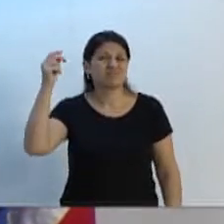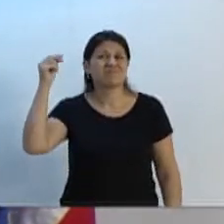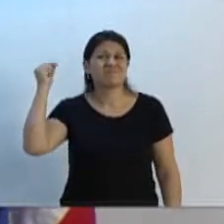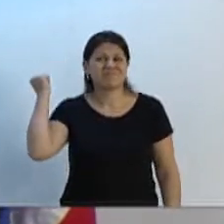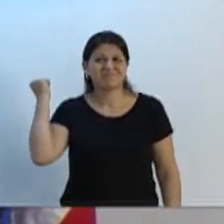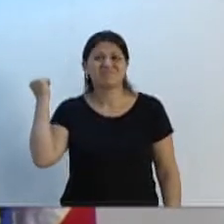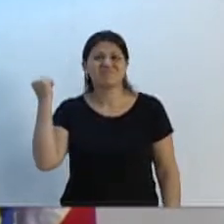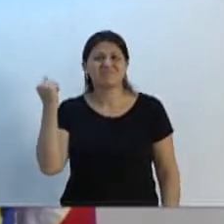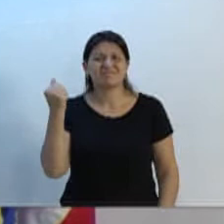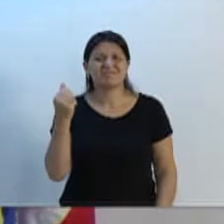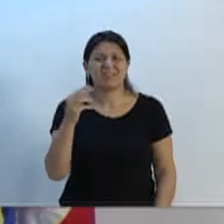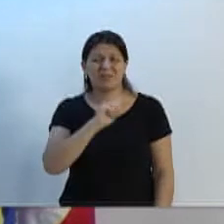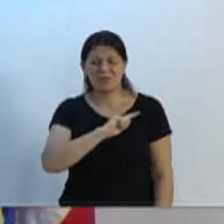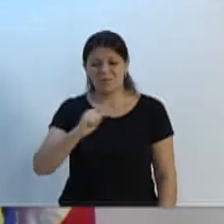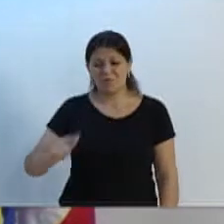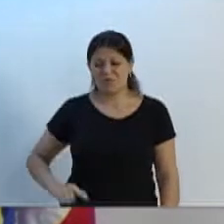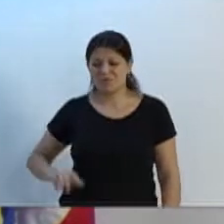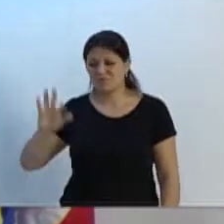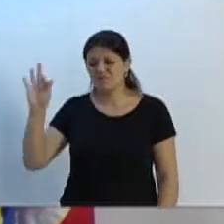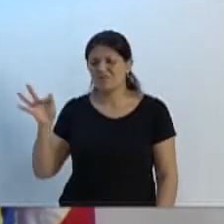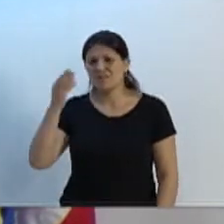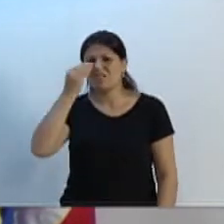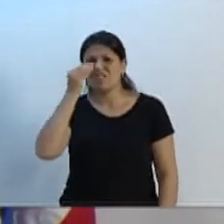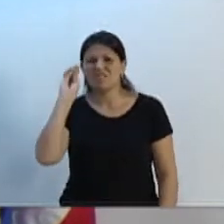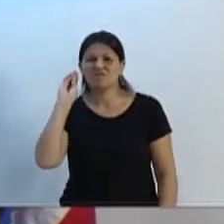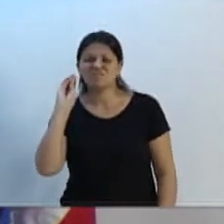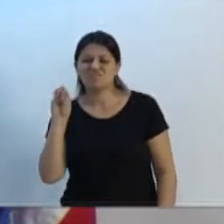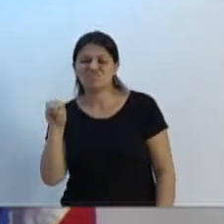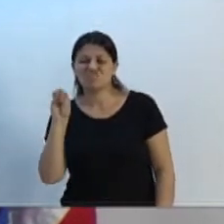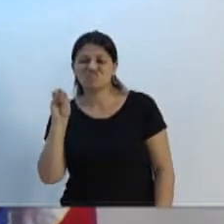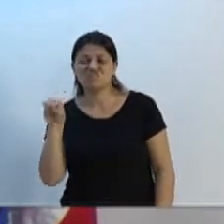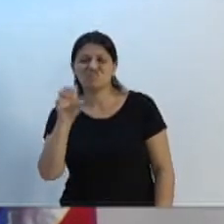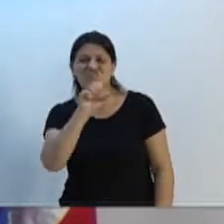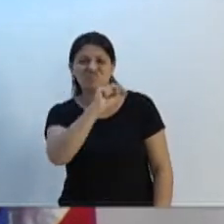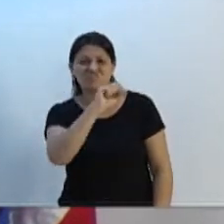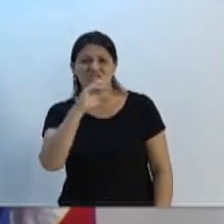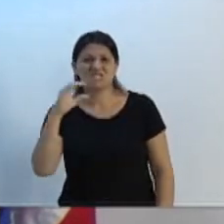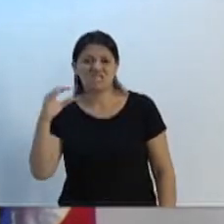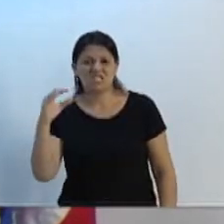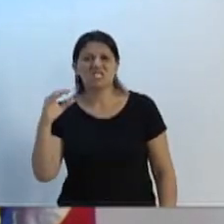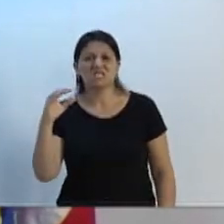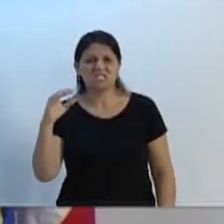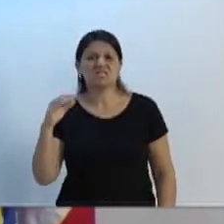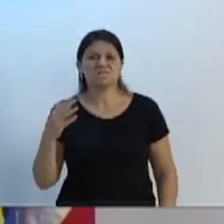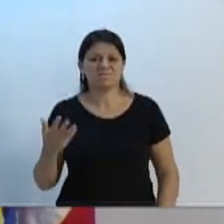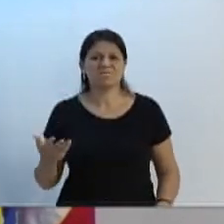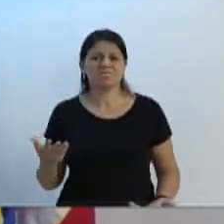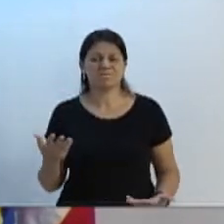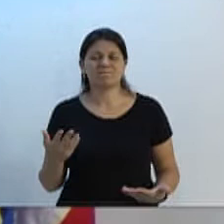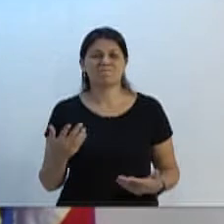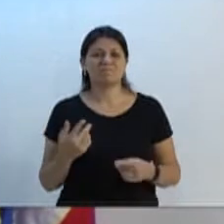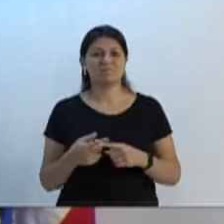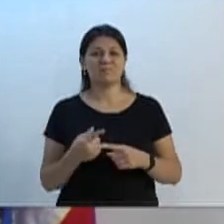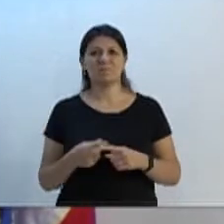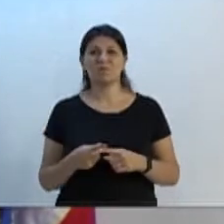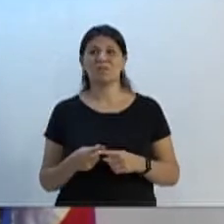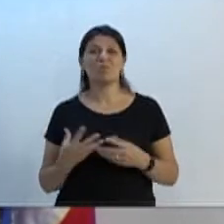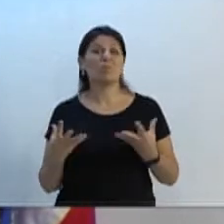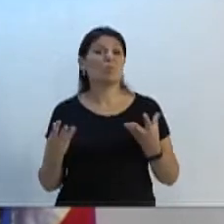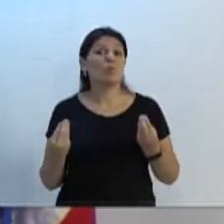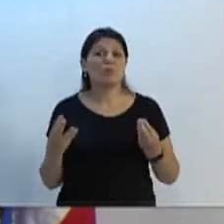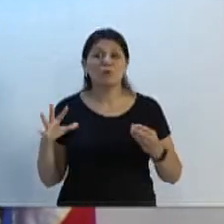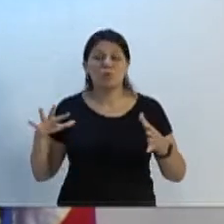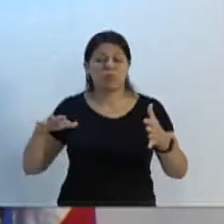descaso do governo federal com o estado de santa catarina porque mortes